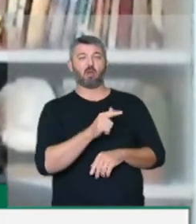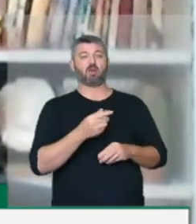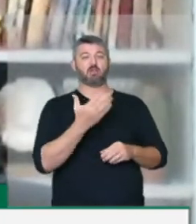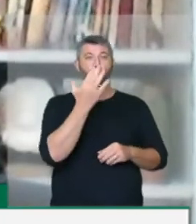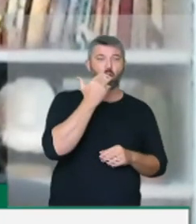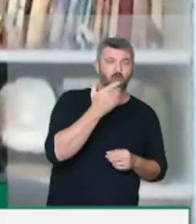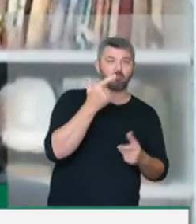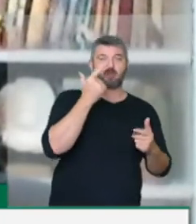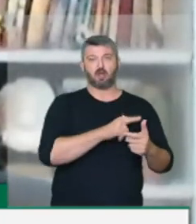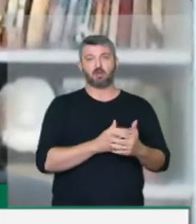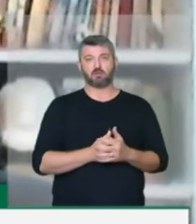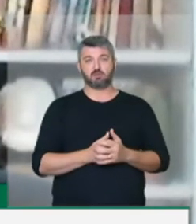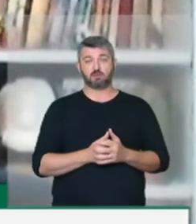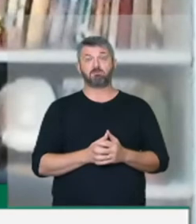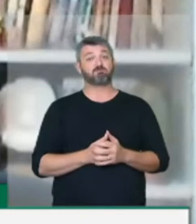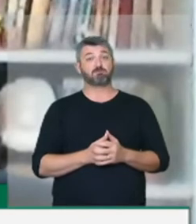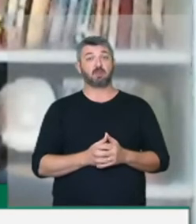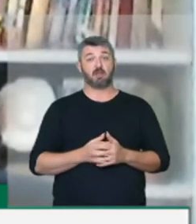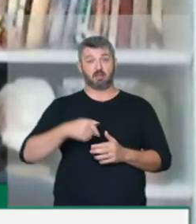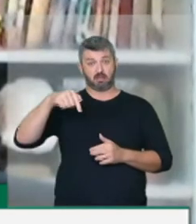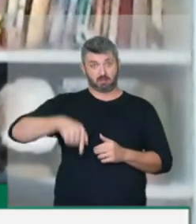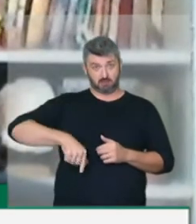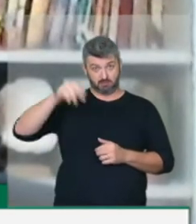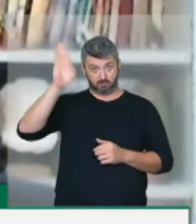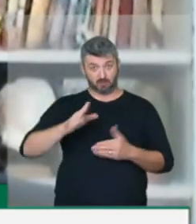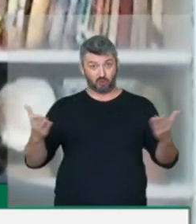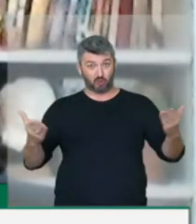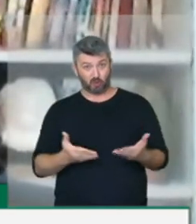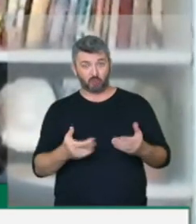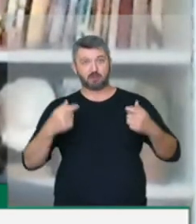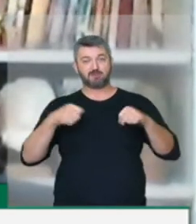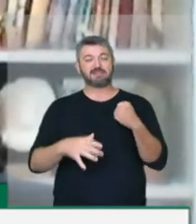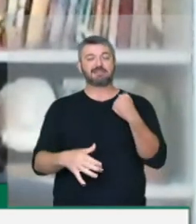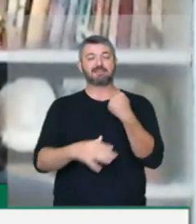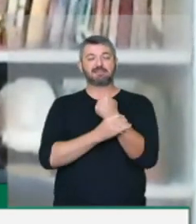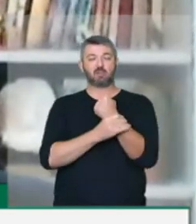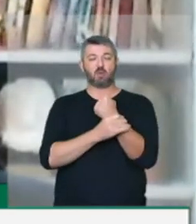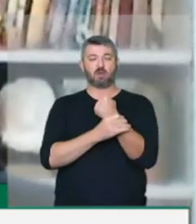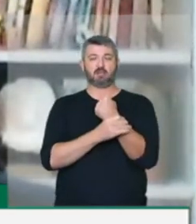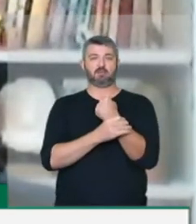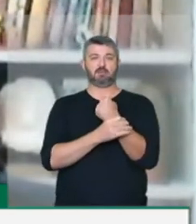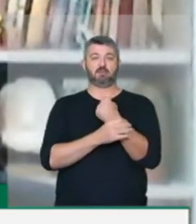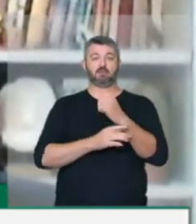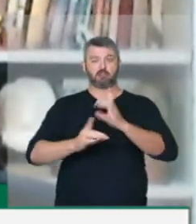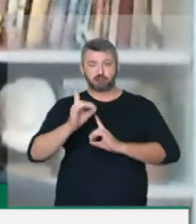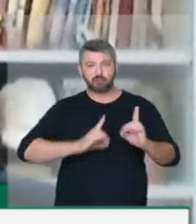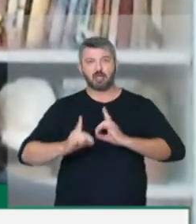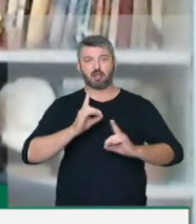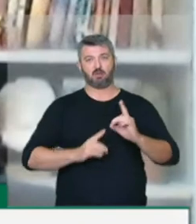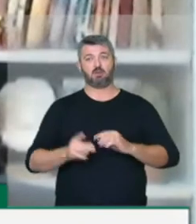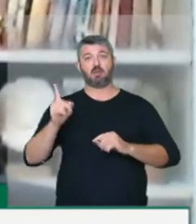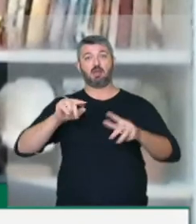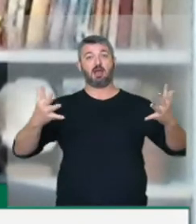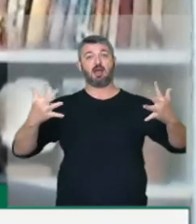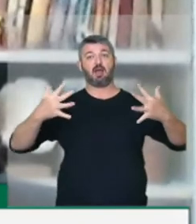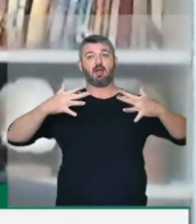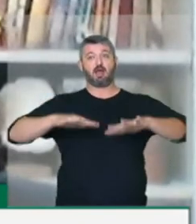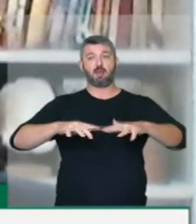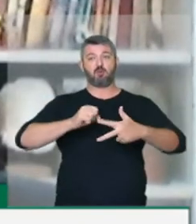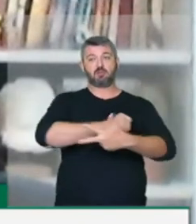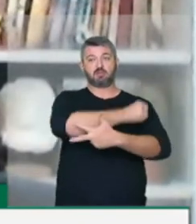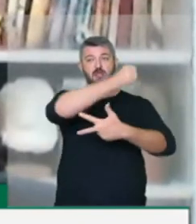dignidade. Nosso país precisa, mais do que nunca, de estabilidade, precisa de diálogo, precisa de harmonia entre